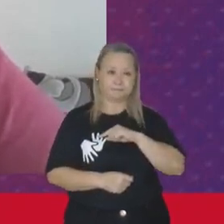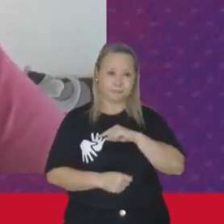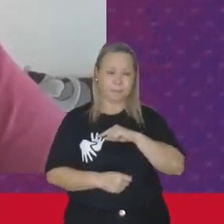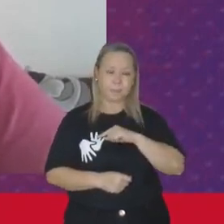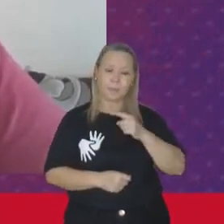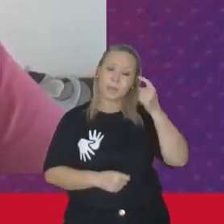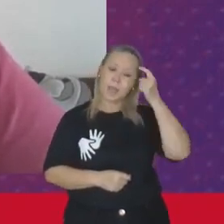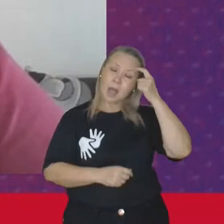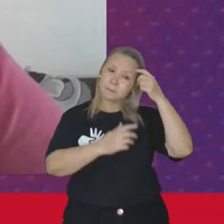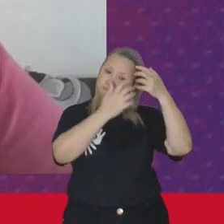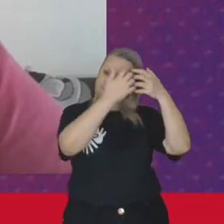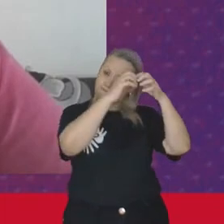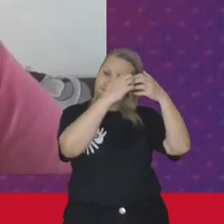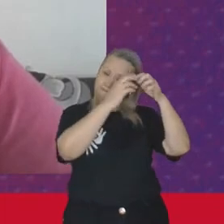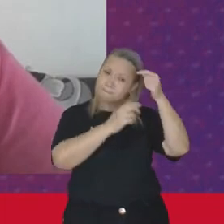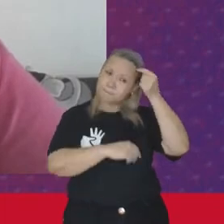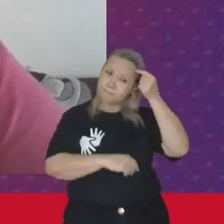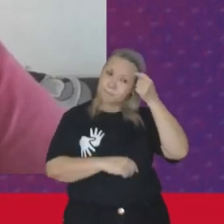pense